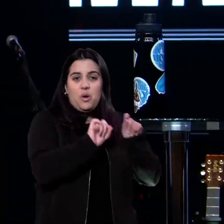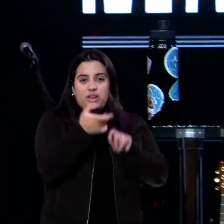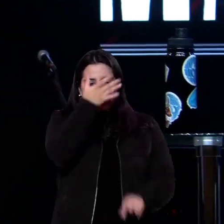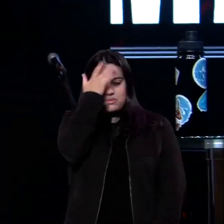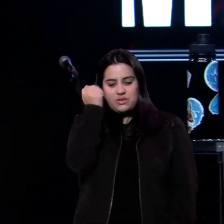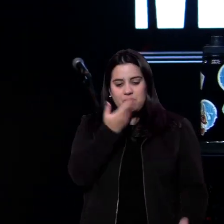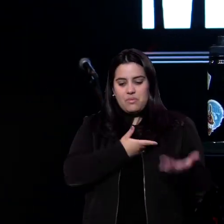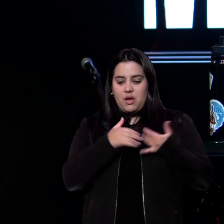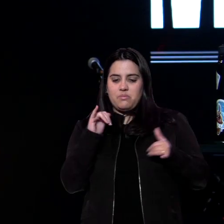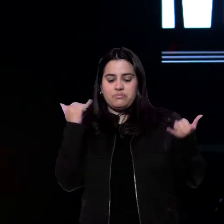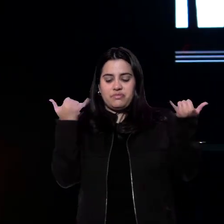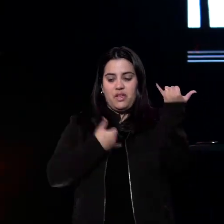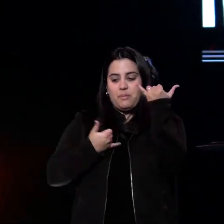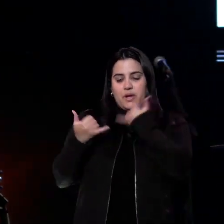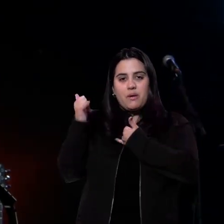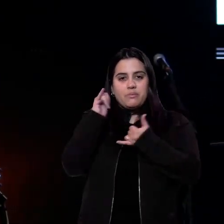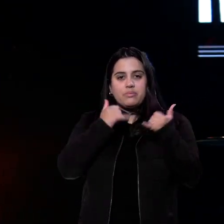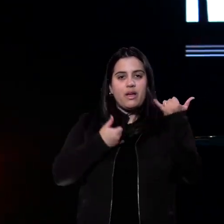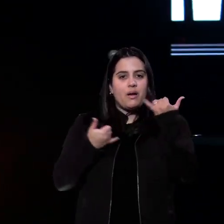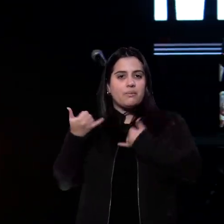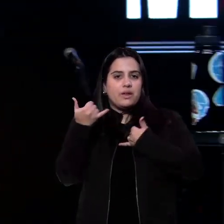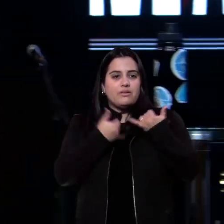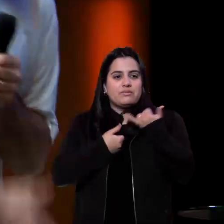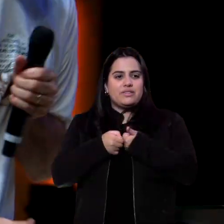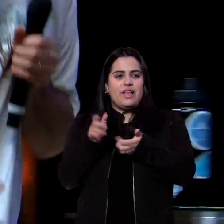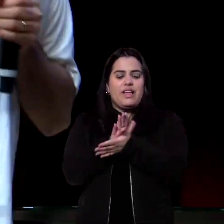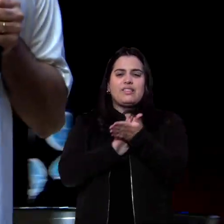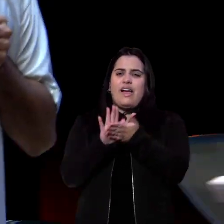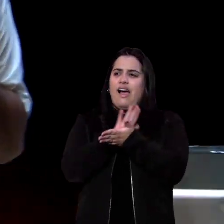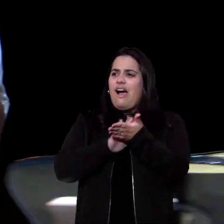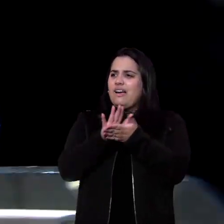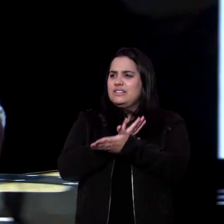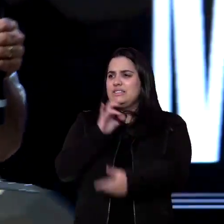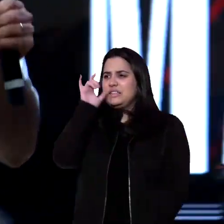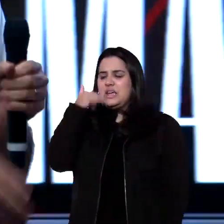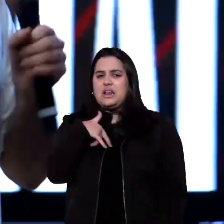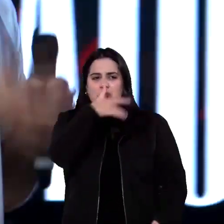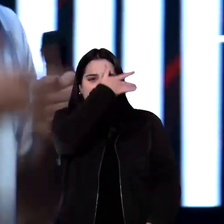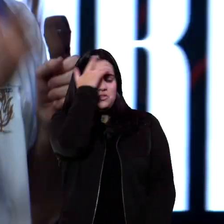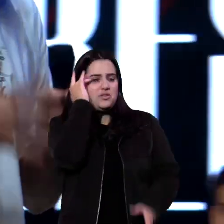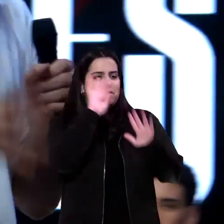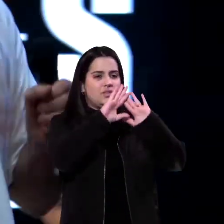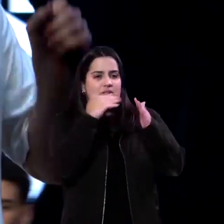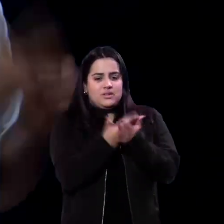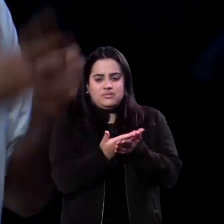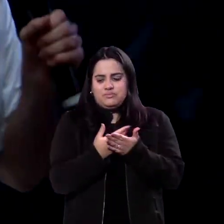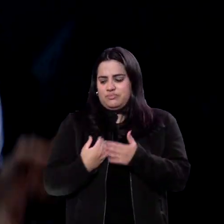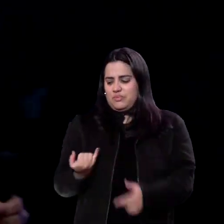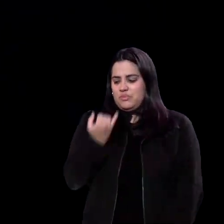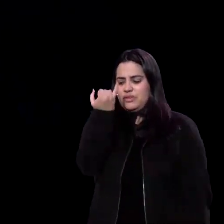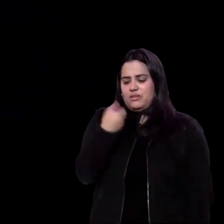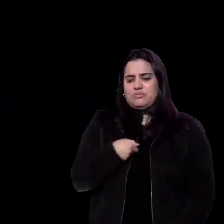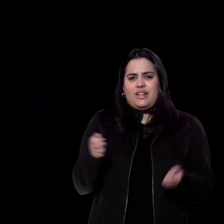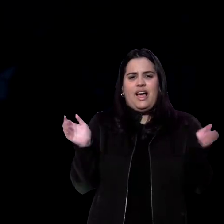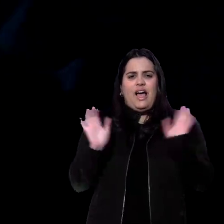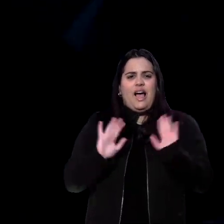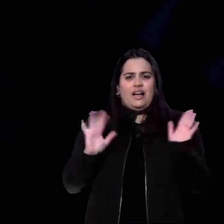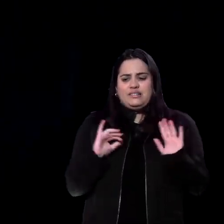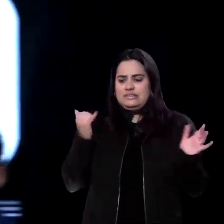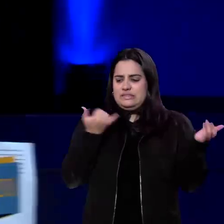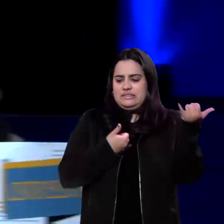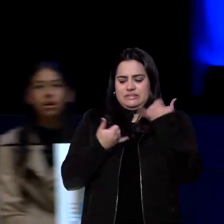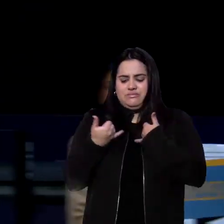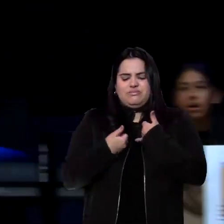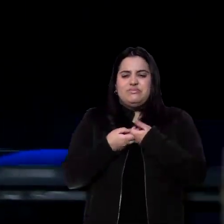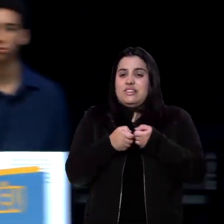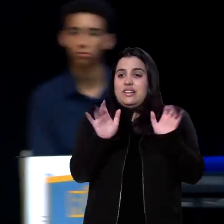O que o Instagram diz não importa mais. O que o meu colégio diz não importa mais. Eu não me importo mais em ser cancelado, porque eu